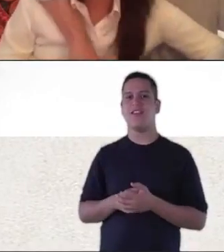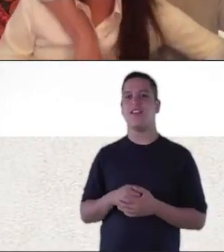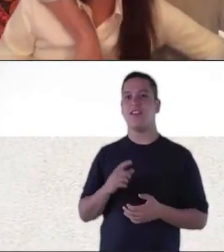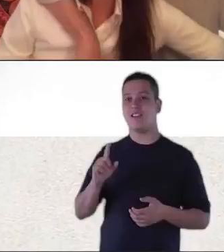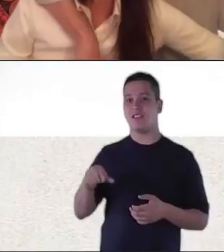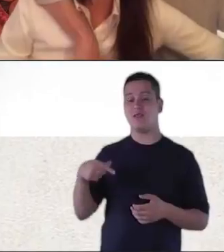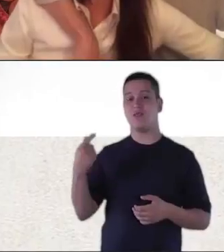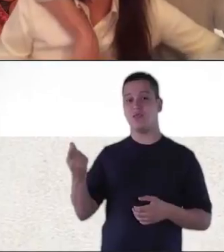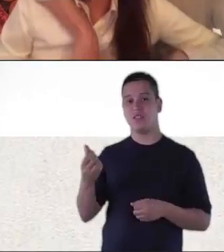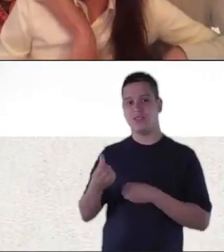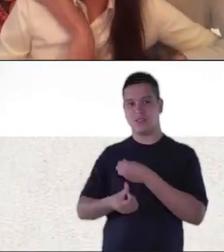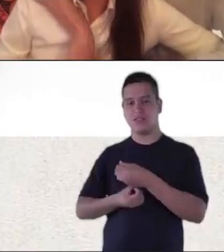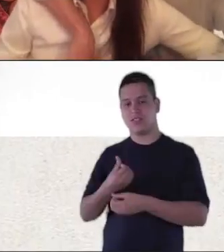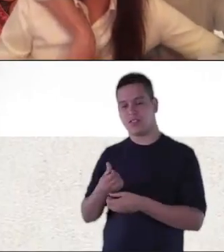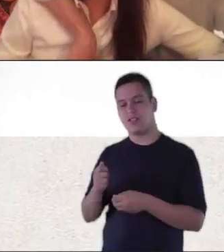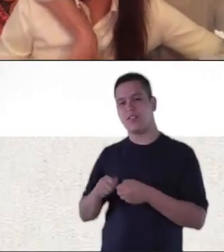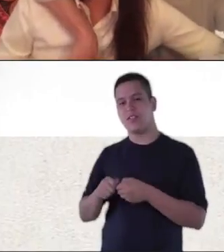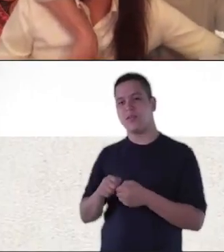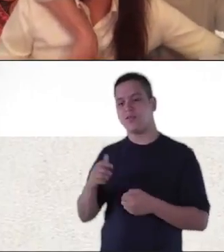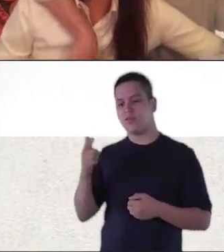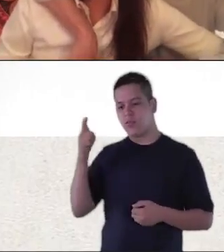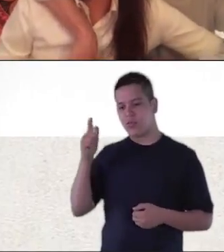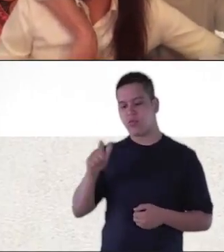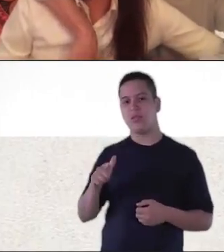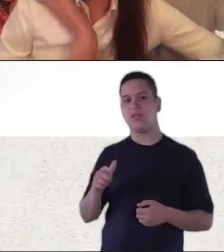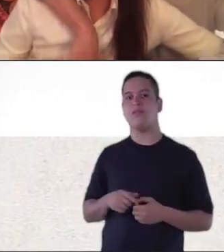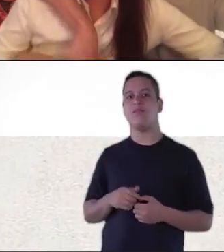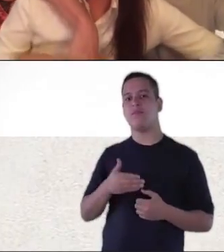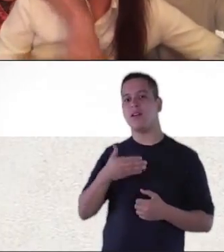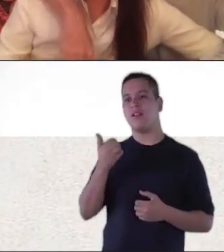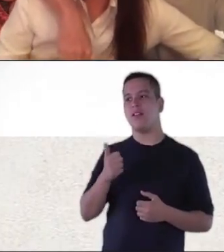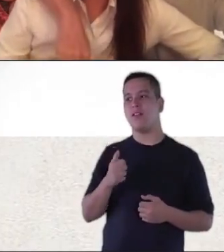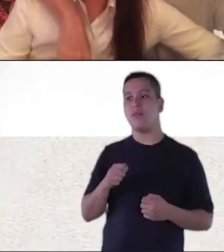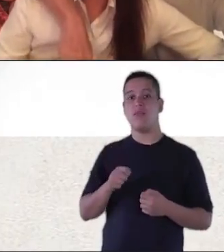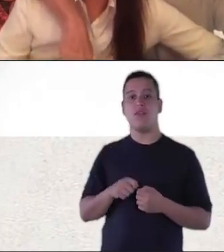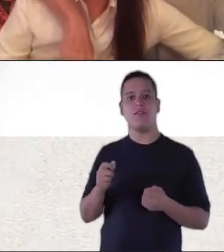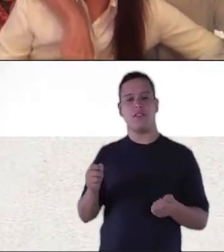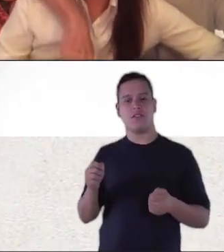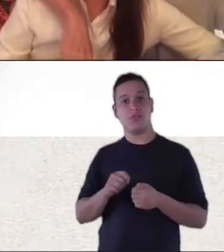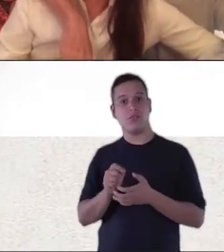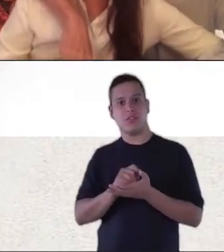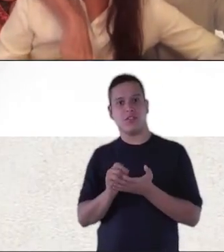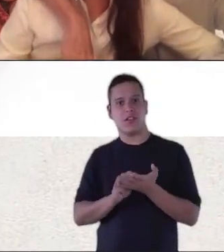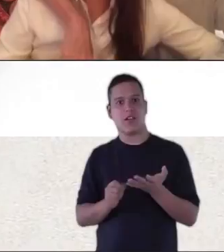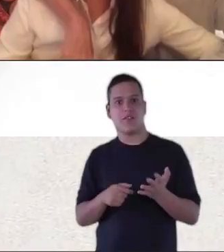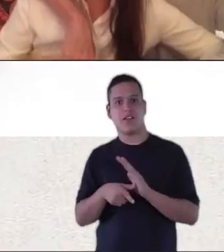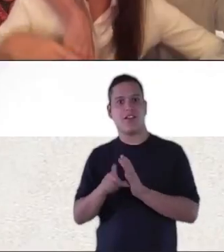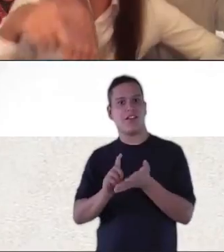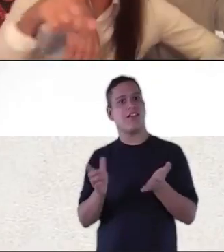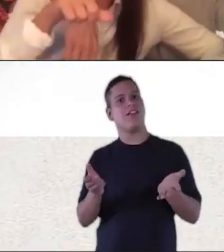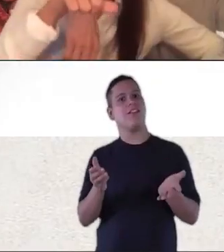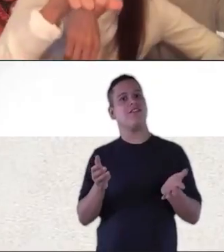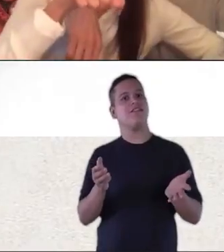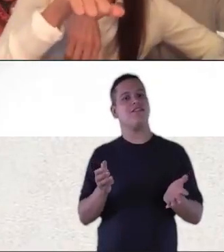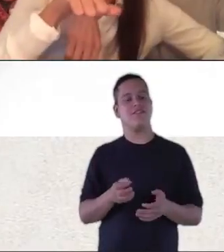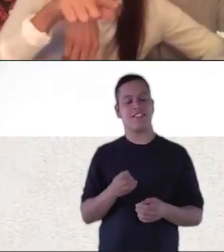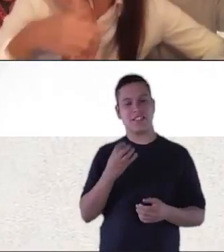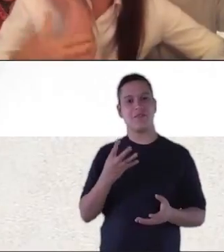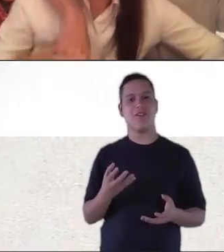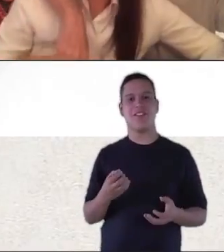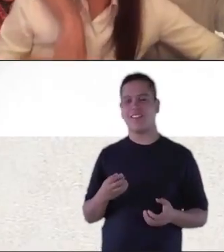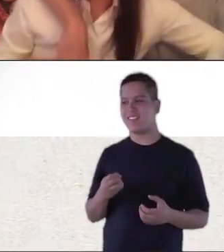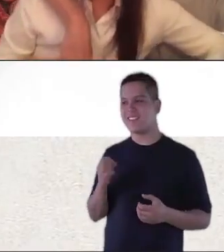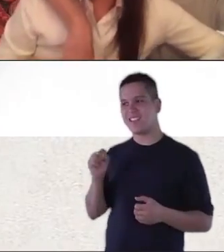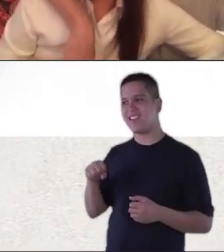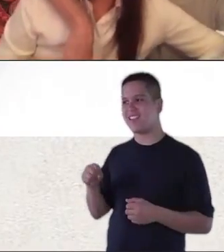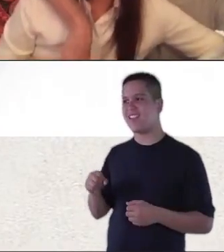outro, mais bonito, bem planejado. A gente faz... a Malu, vamos fazer roteiro. Opa, vamos. E